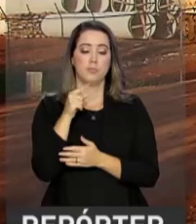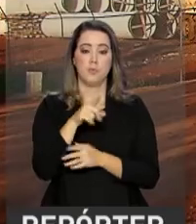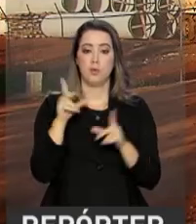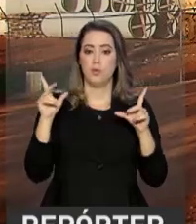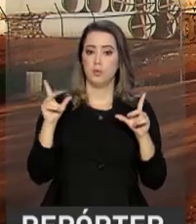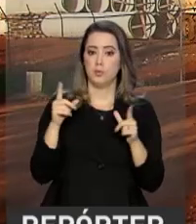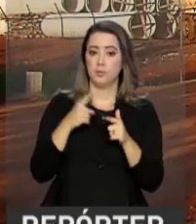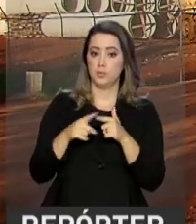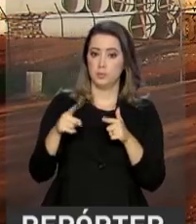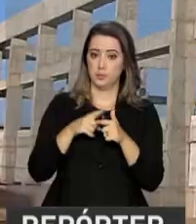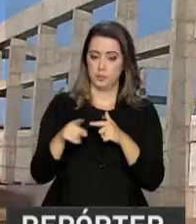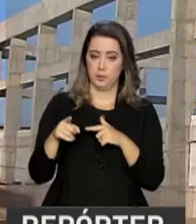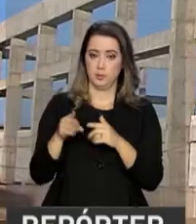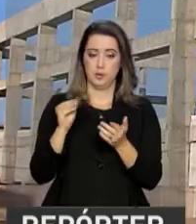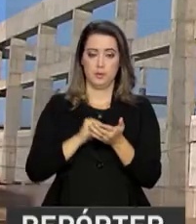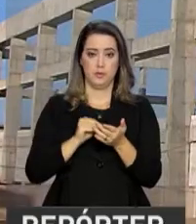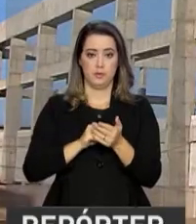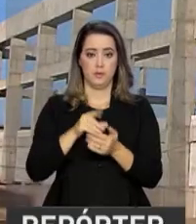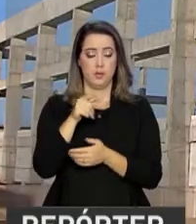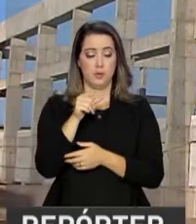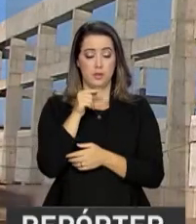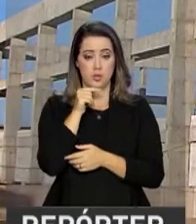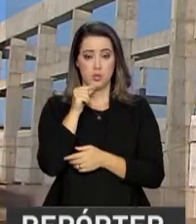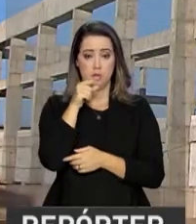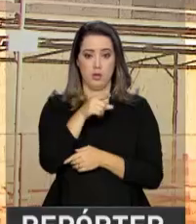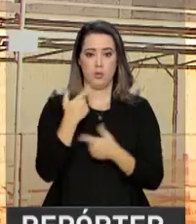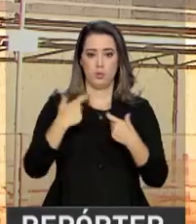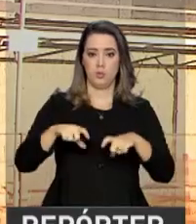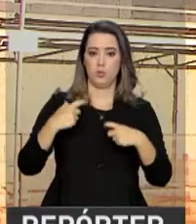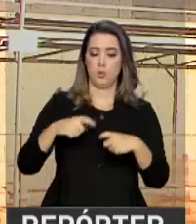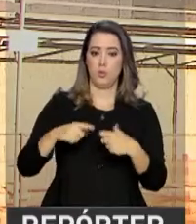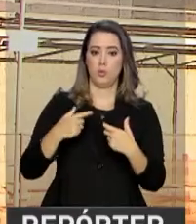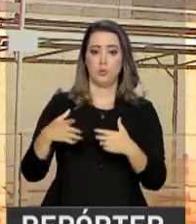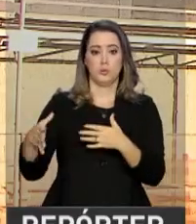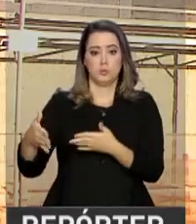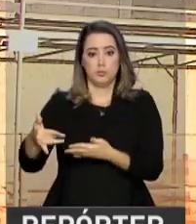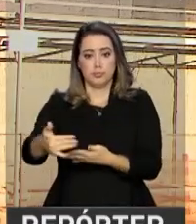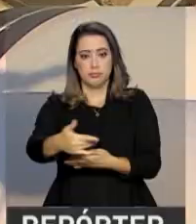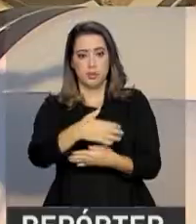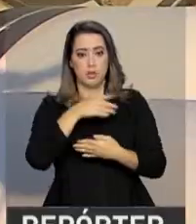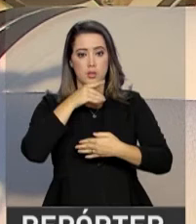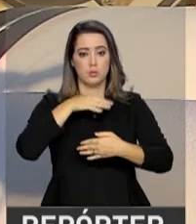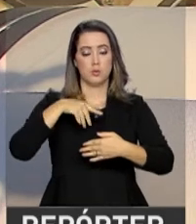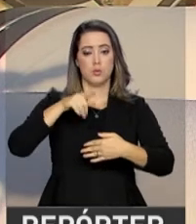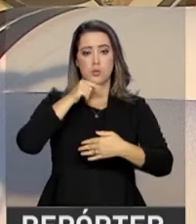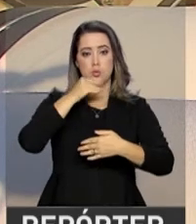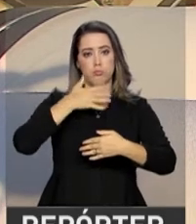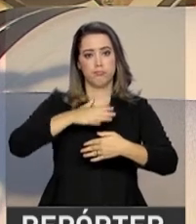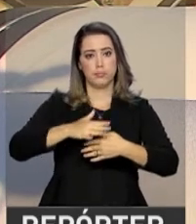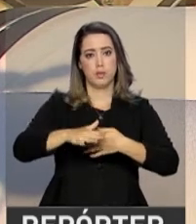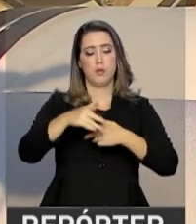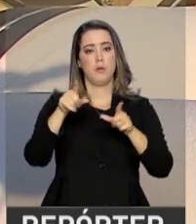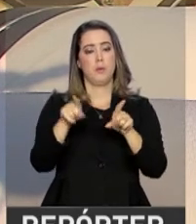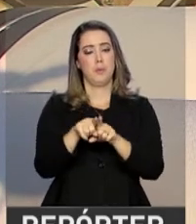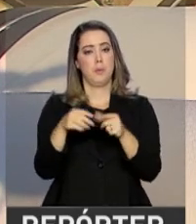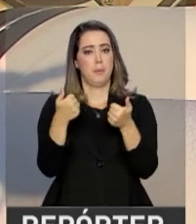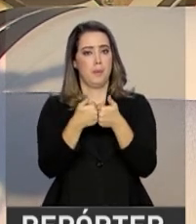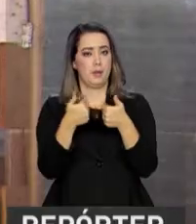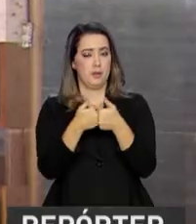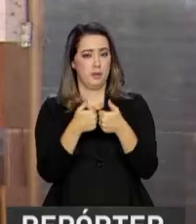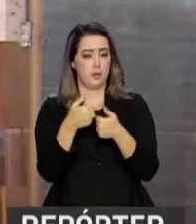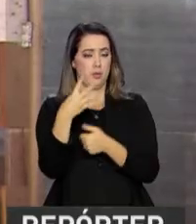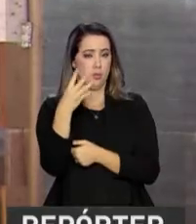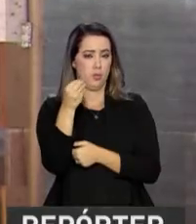amenizar a falta de água em um complexo para captar e fornecer água tratada está sendo instalado em valparaíso de goiás cidade